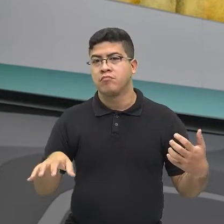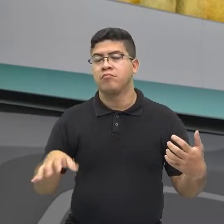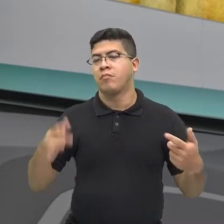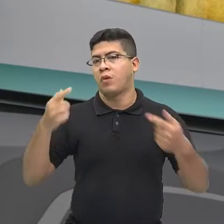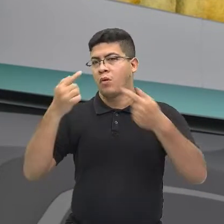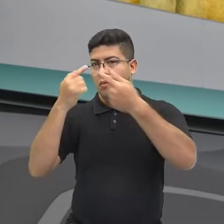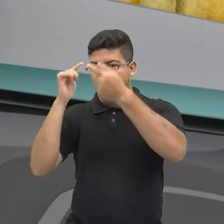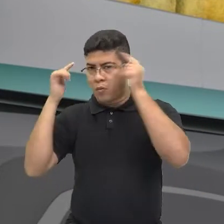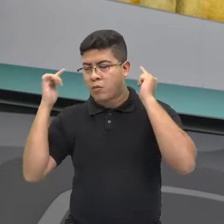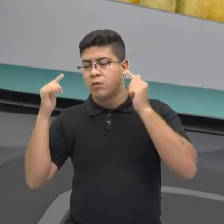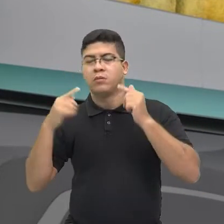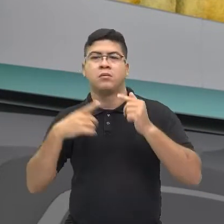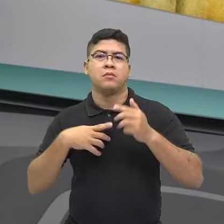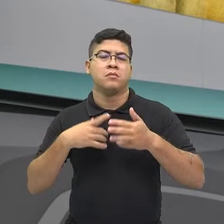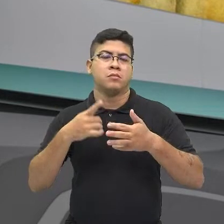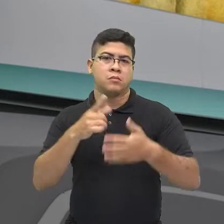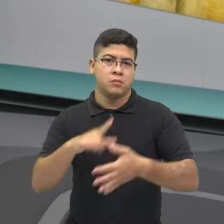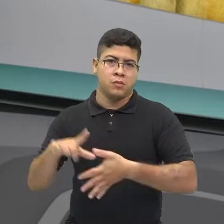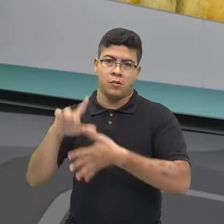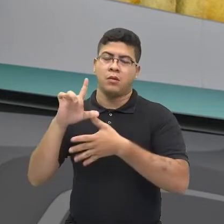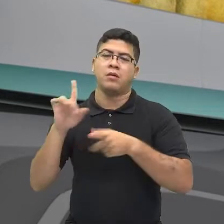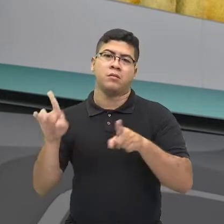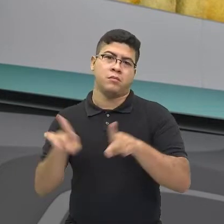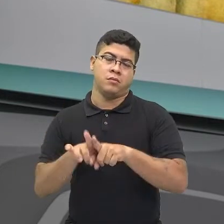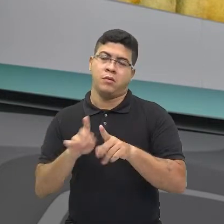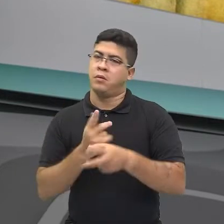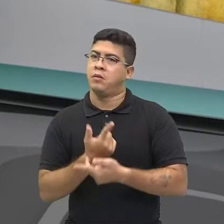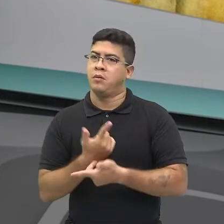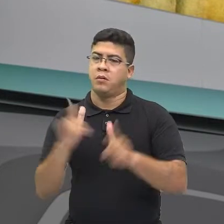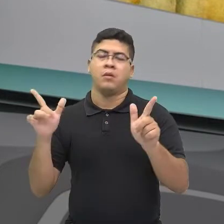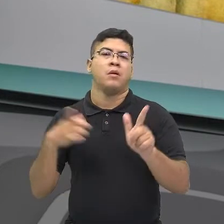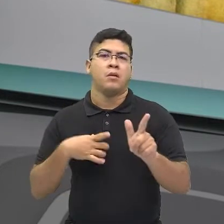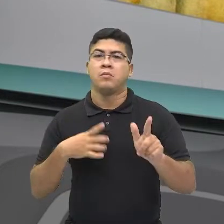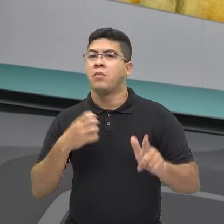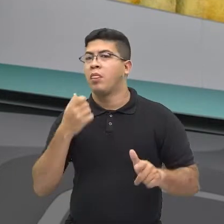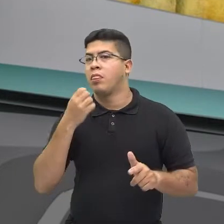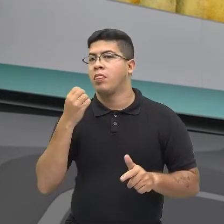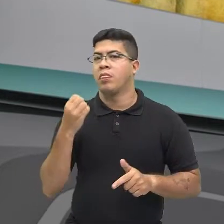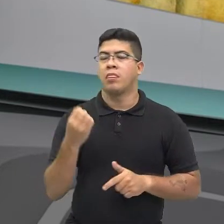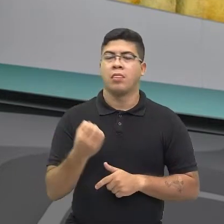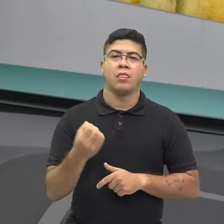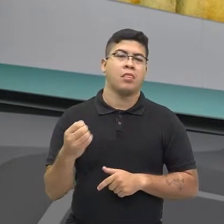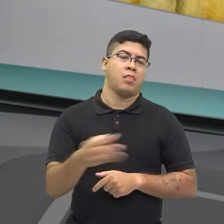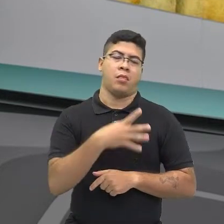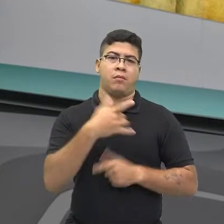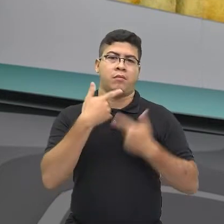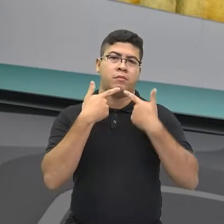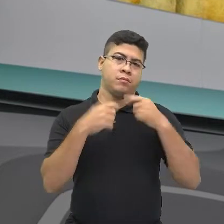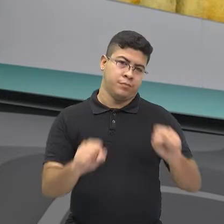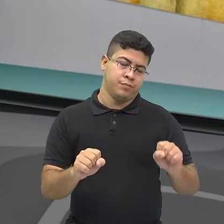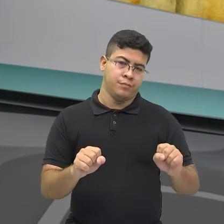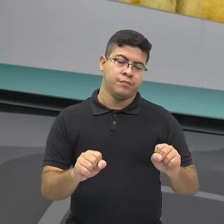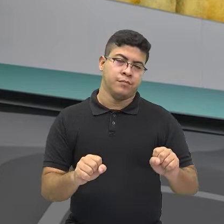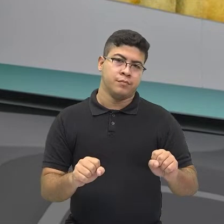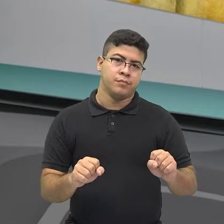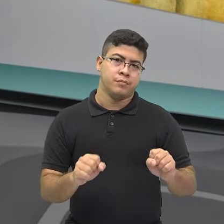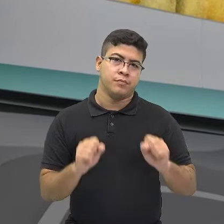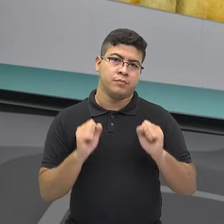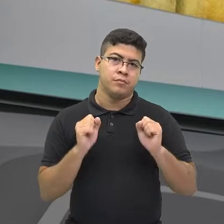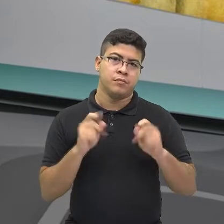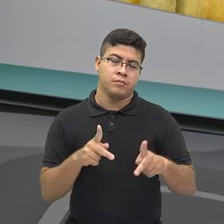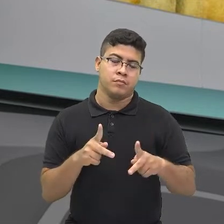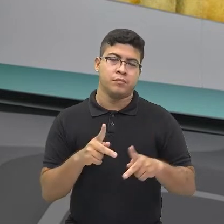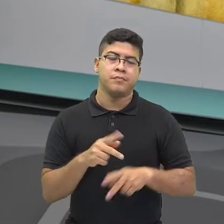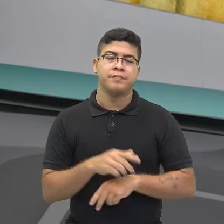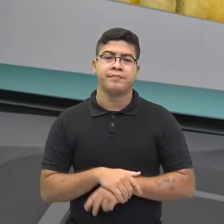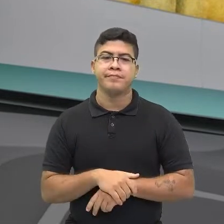grego, o clássico latino e vão demonstrar uma nova linguagem, uma nova visão da arte, ok? Temos mais?